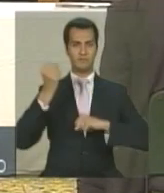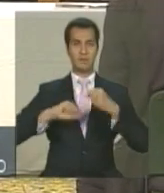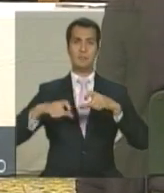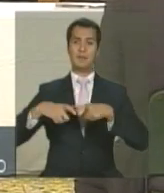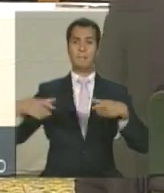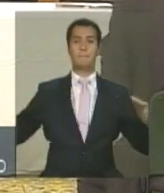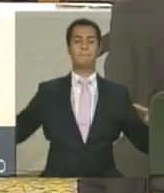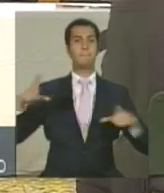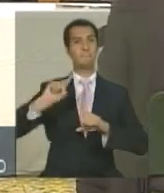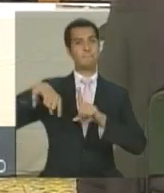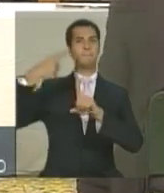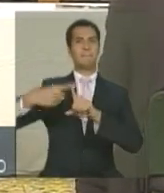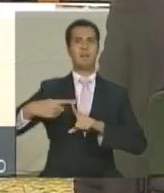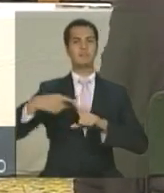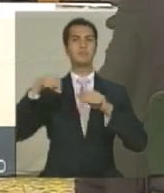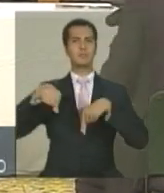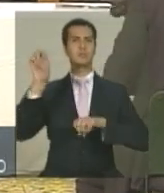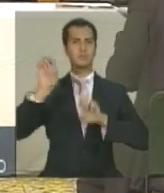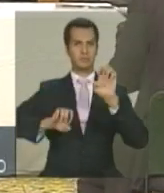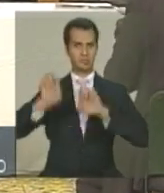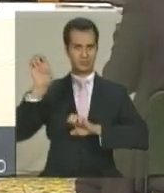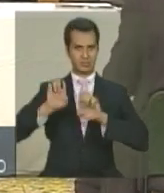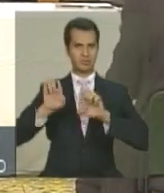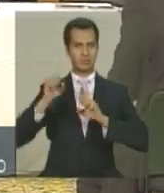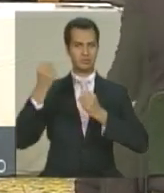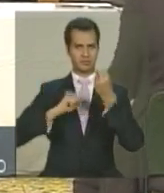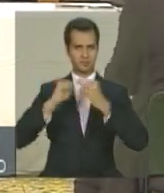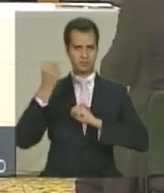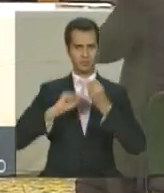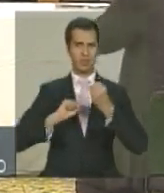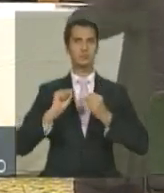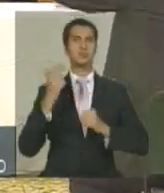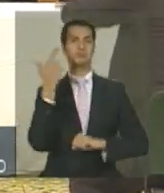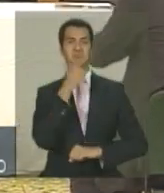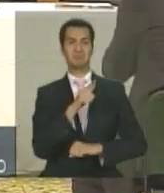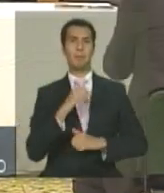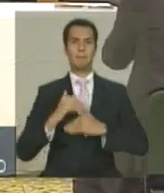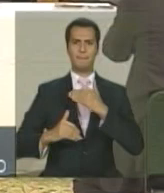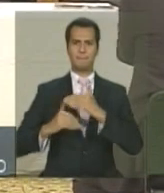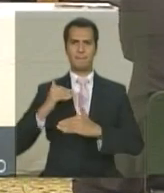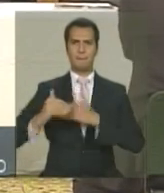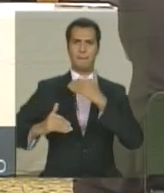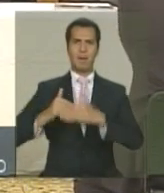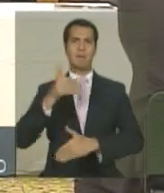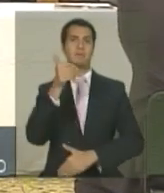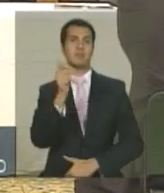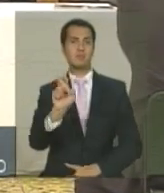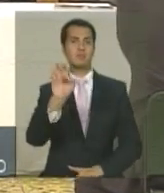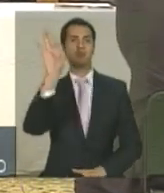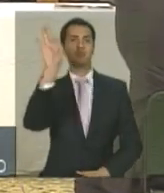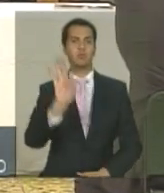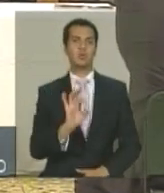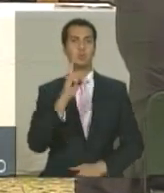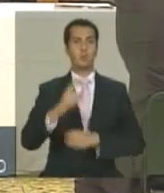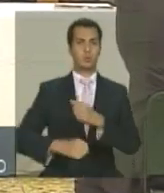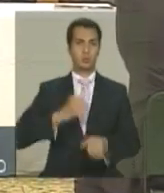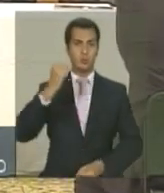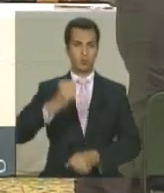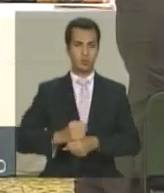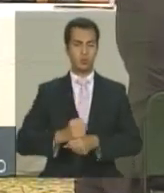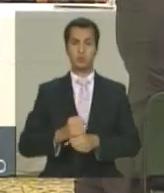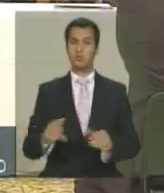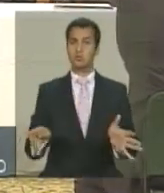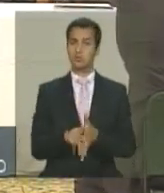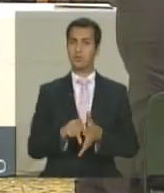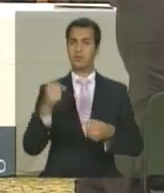empresa vem crescendo nos últimos 12 anos a uma taxa de 15% ao ano, em caminhões.